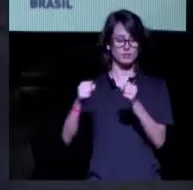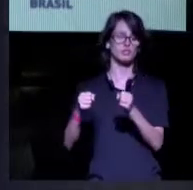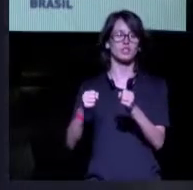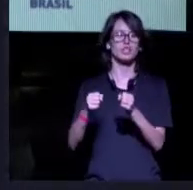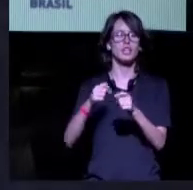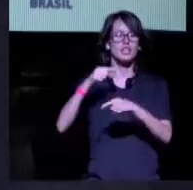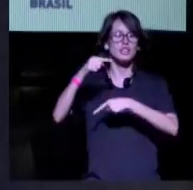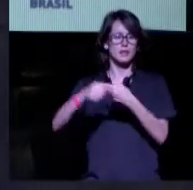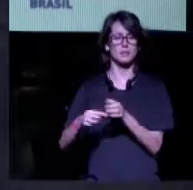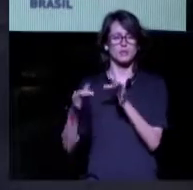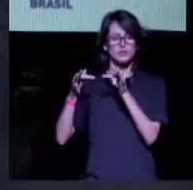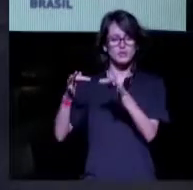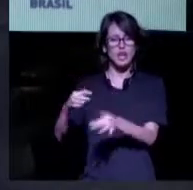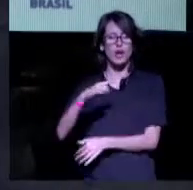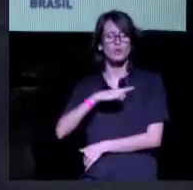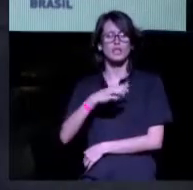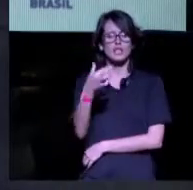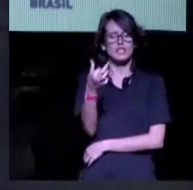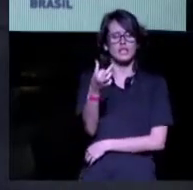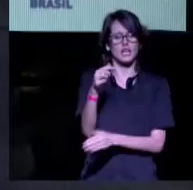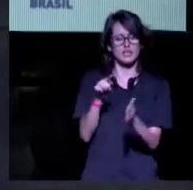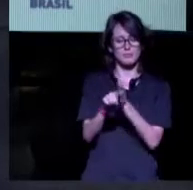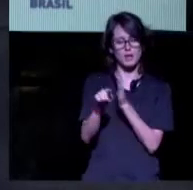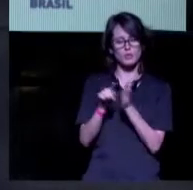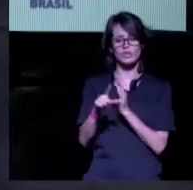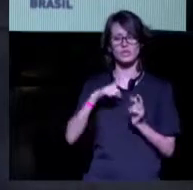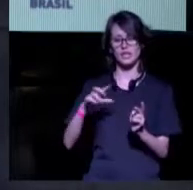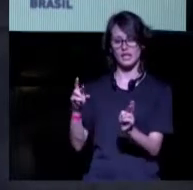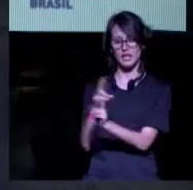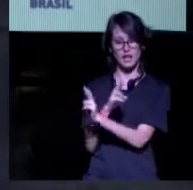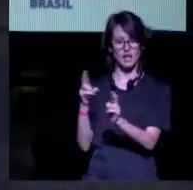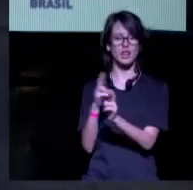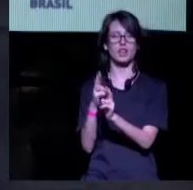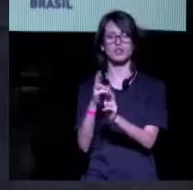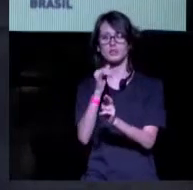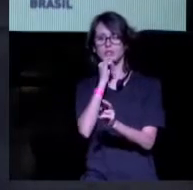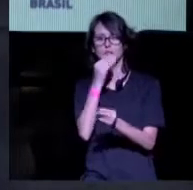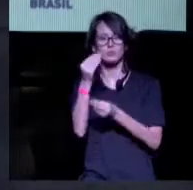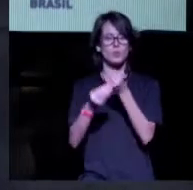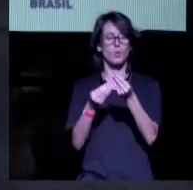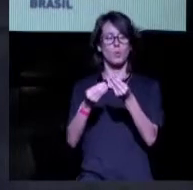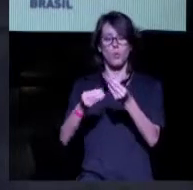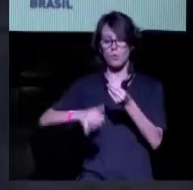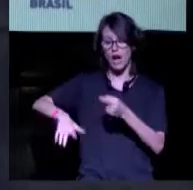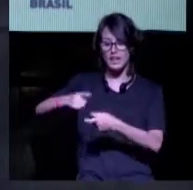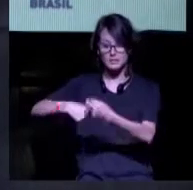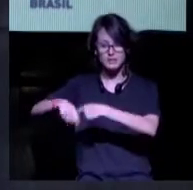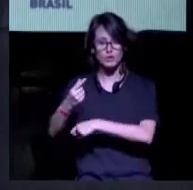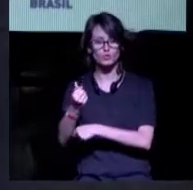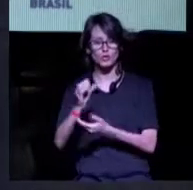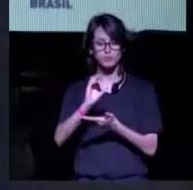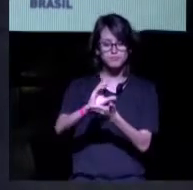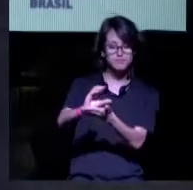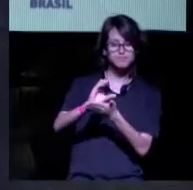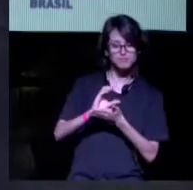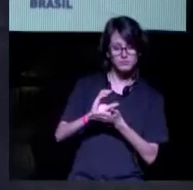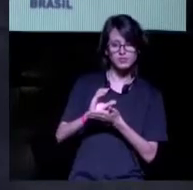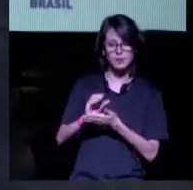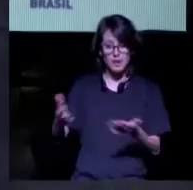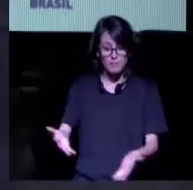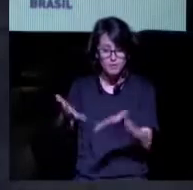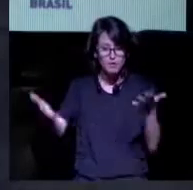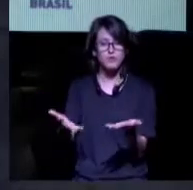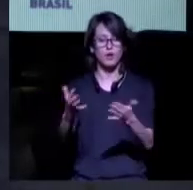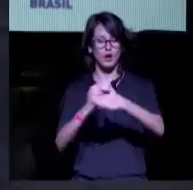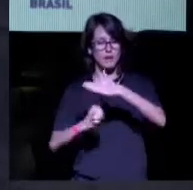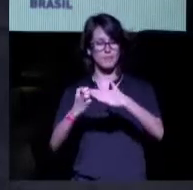final está em seis perguntas são ligadas a indicadores de circularidade econômica que é para fomentar que as empresas saiam